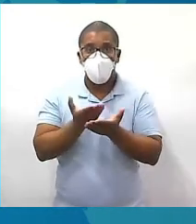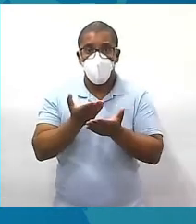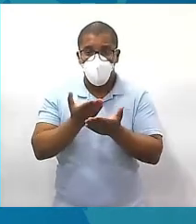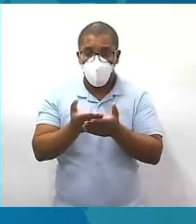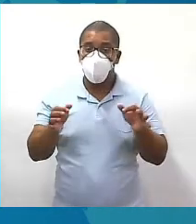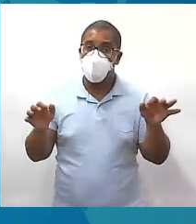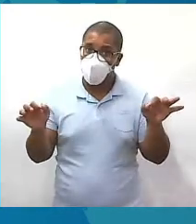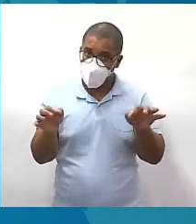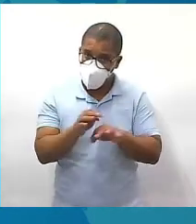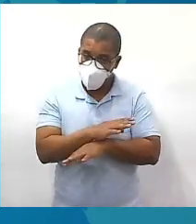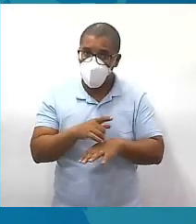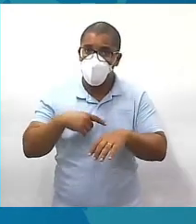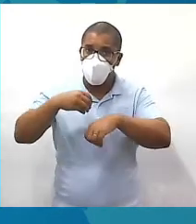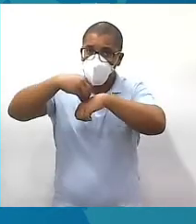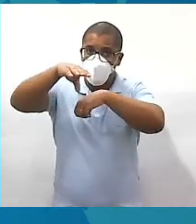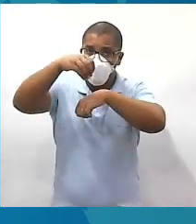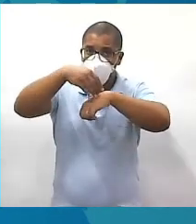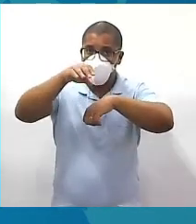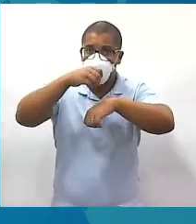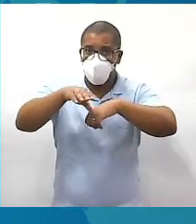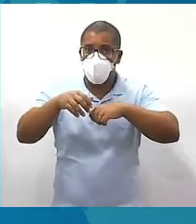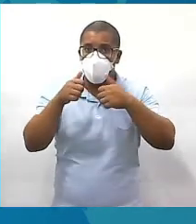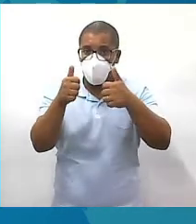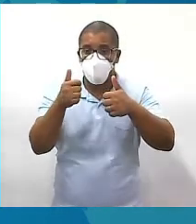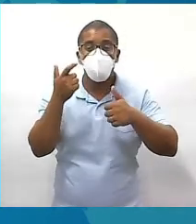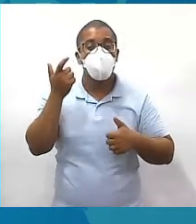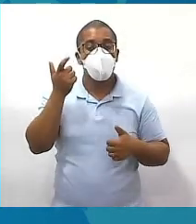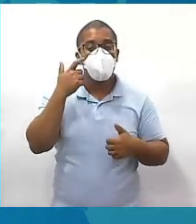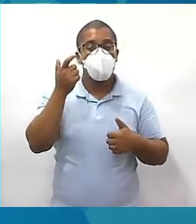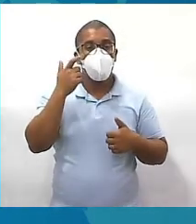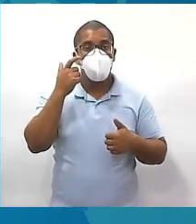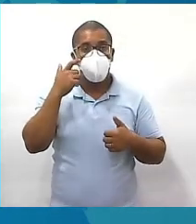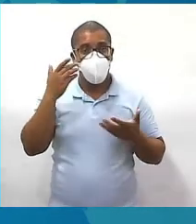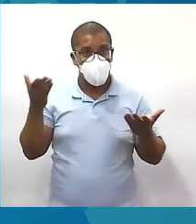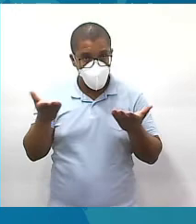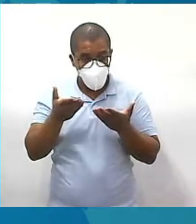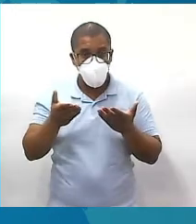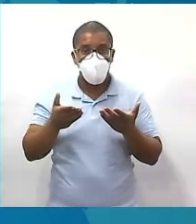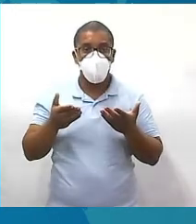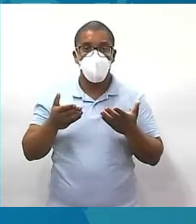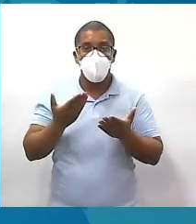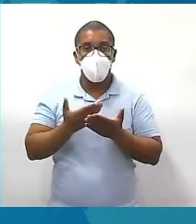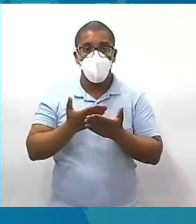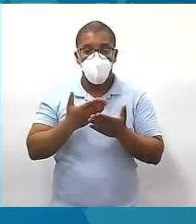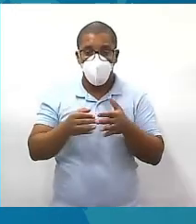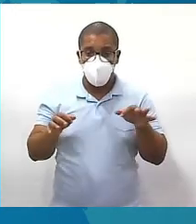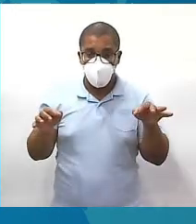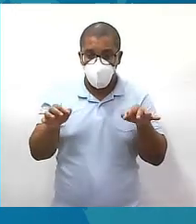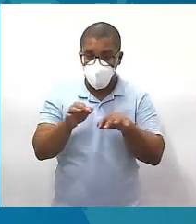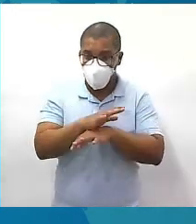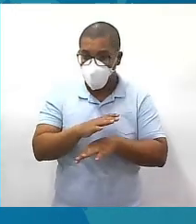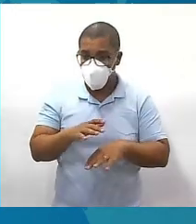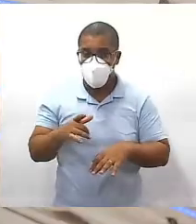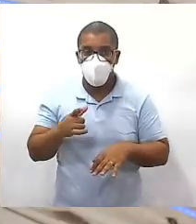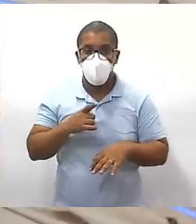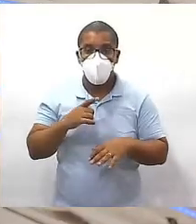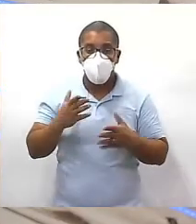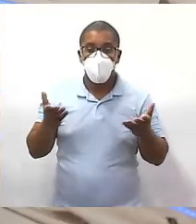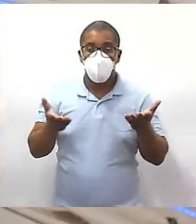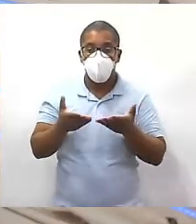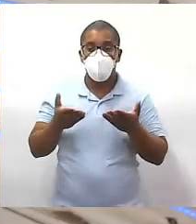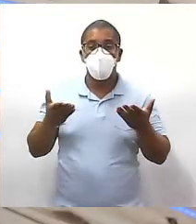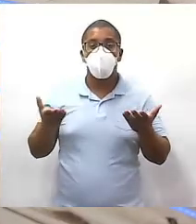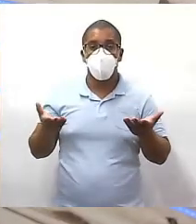para deixar essa dica para vocês, tá bom? Vamos lá para o nosso fechamento. Vamos lá, Jonathan, a gente vai fechar essa nossa aula. Bom,